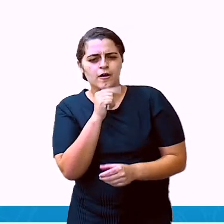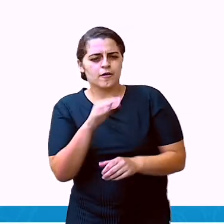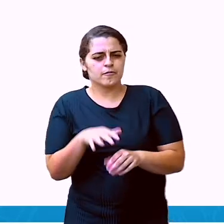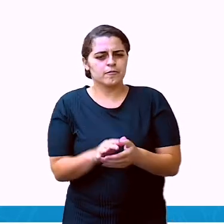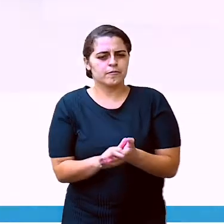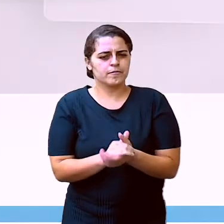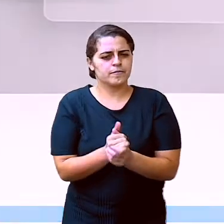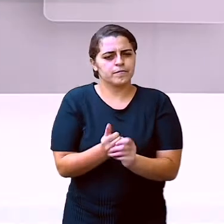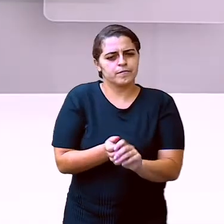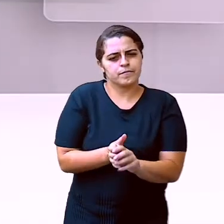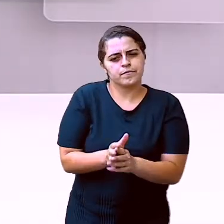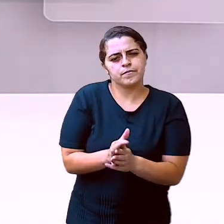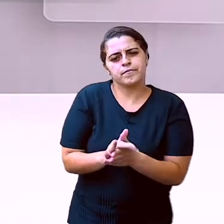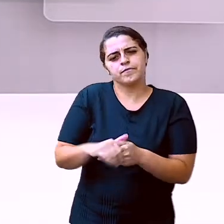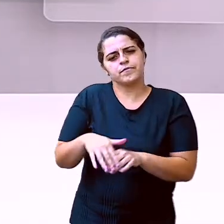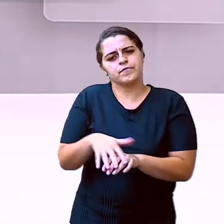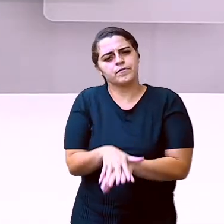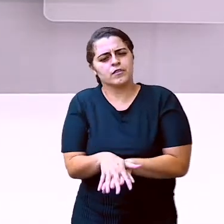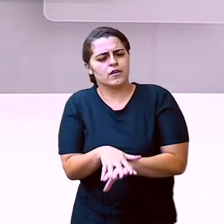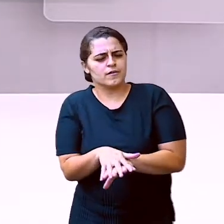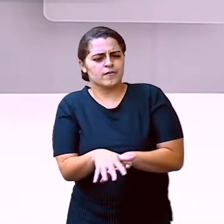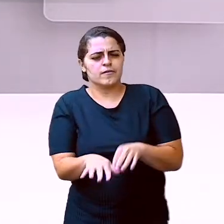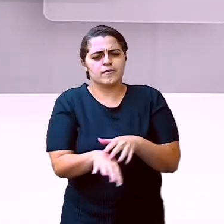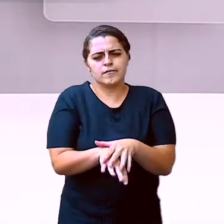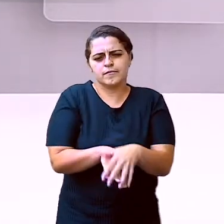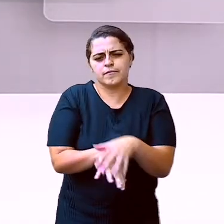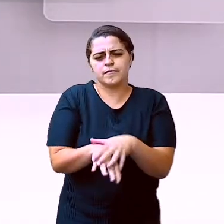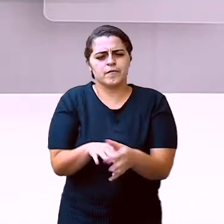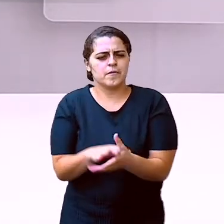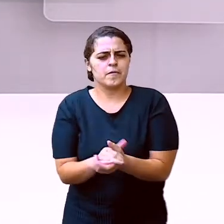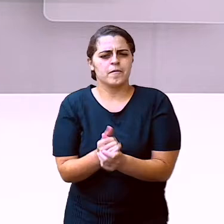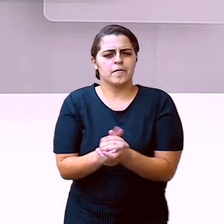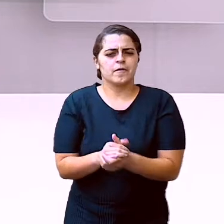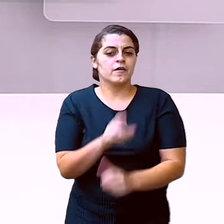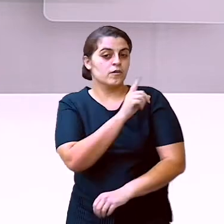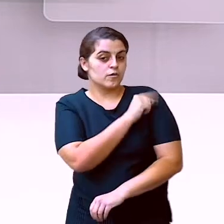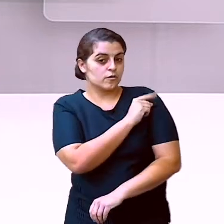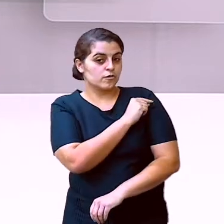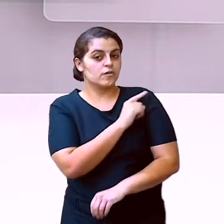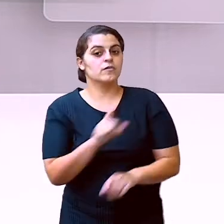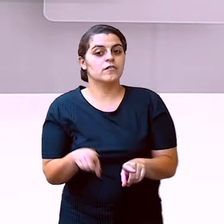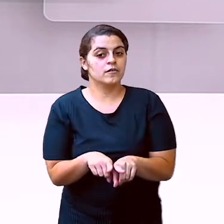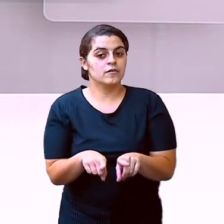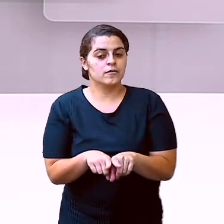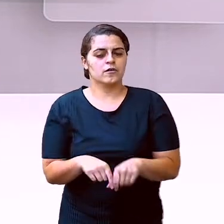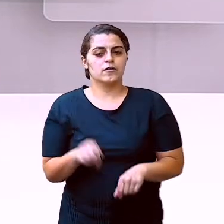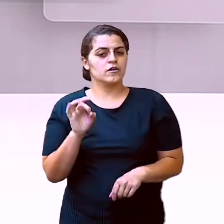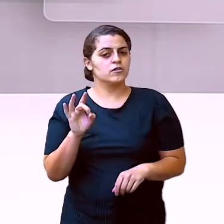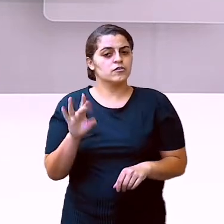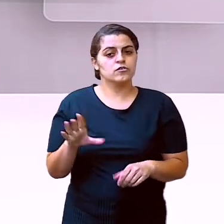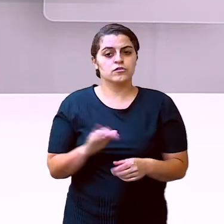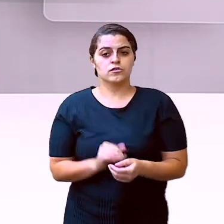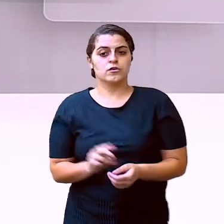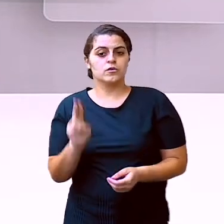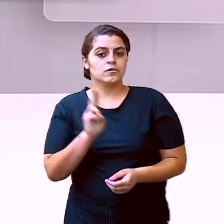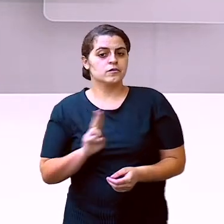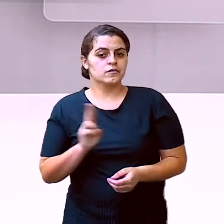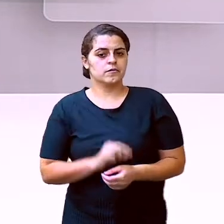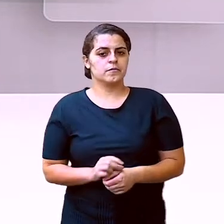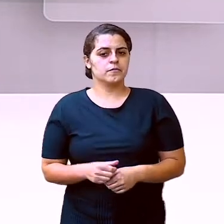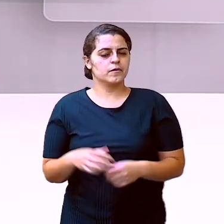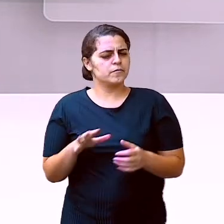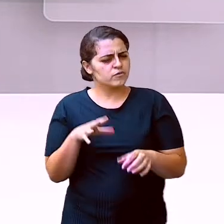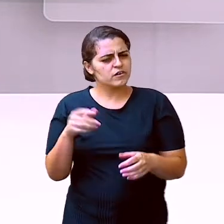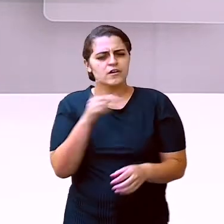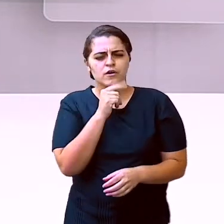as mãos. Não esquecer, lavar com sabão ou álcool em gel. Não é só passar nas mãos, temos